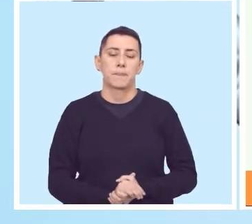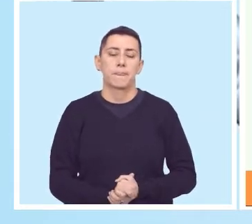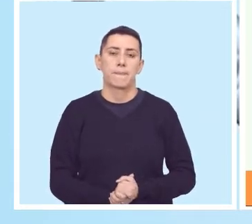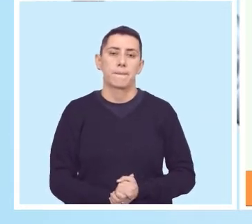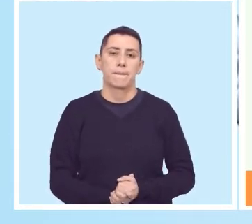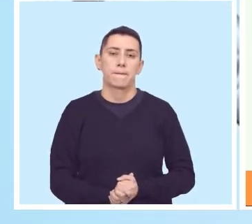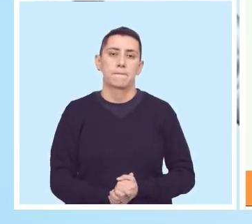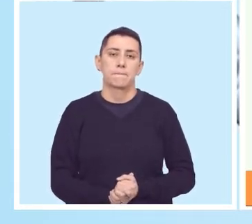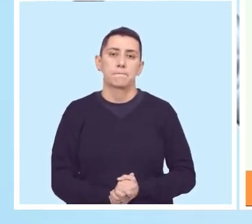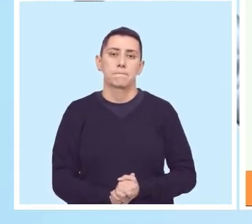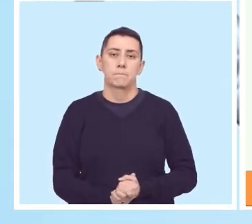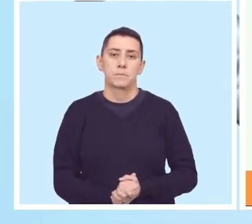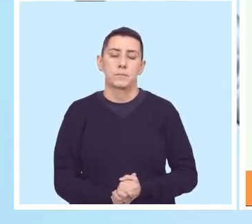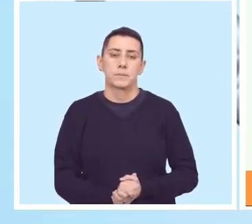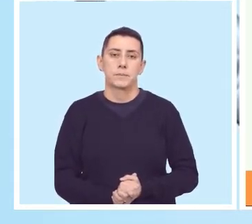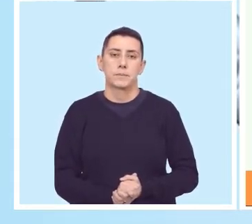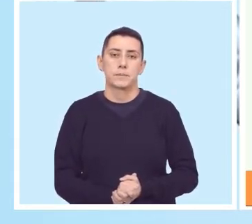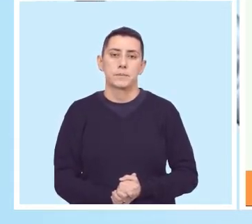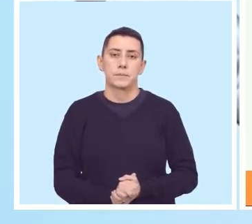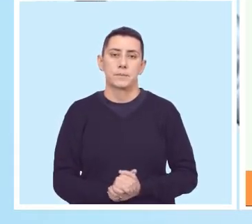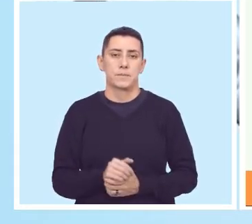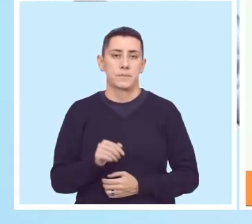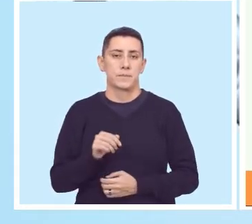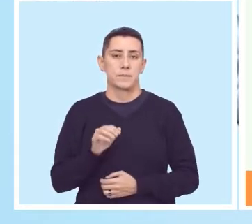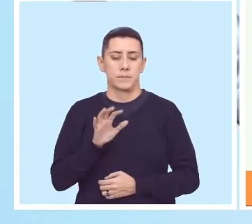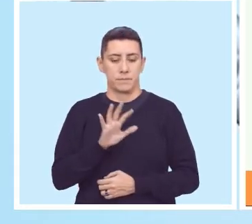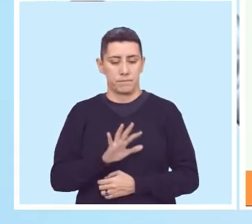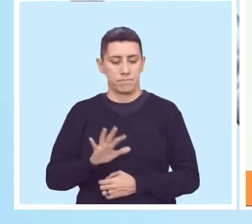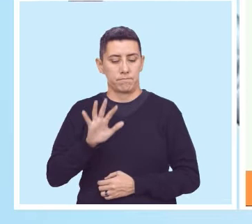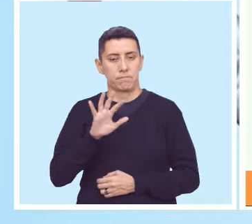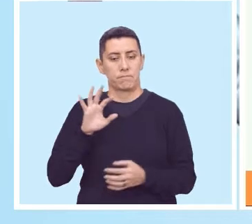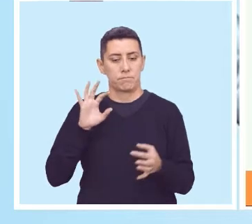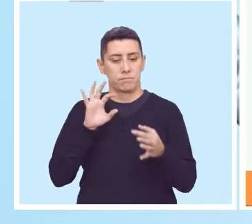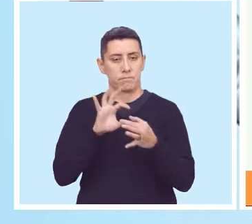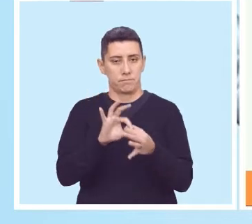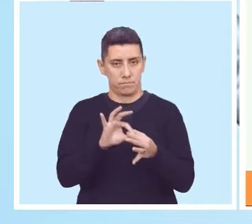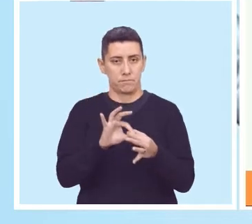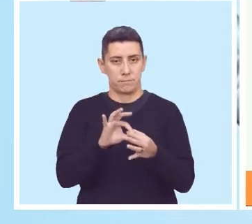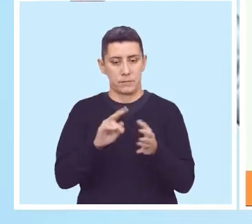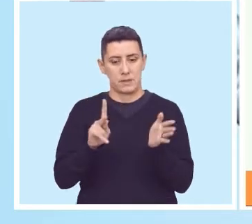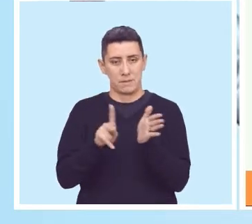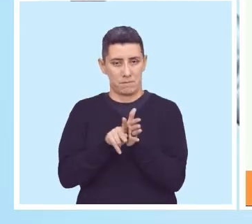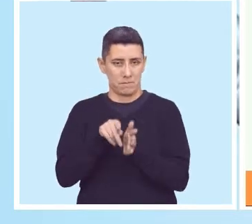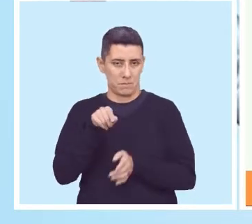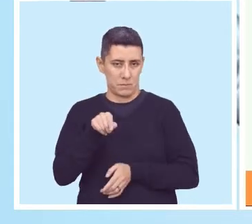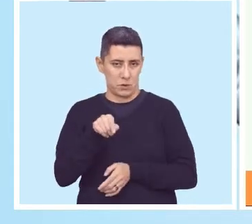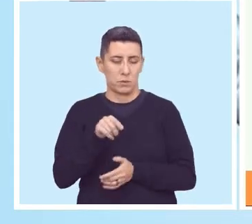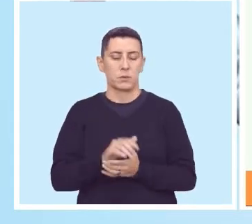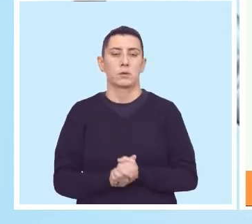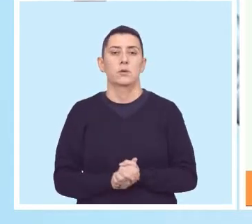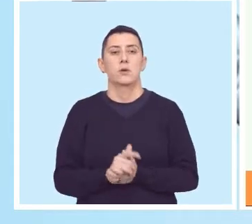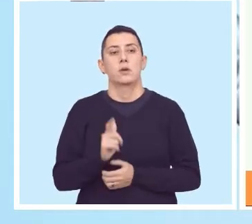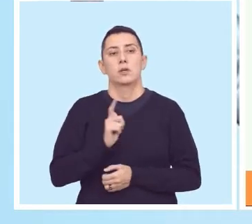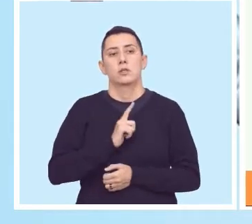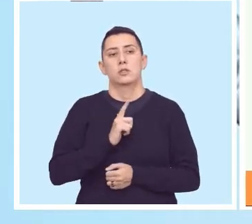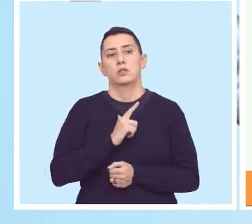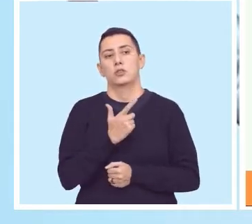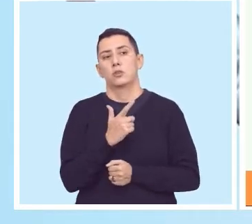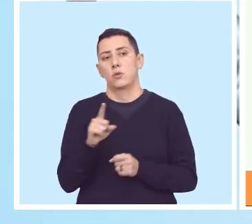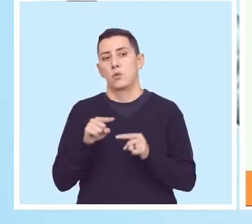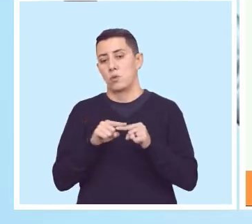conectada a essa infra de base de dados de armazenamento, nós tínhamos aqui o